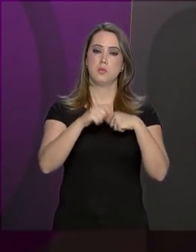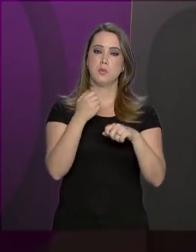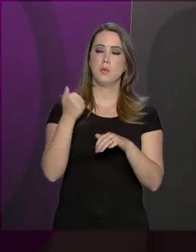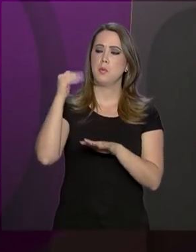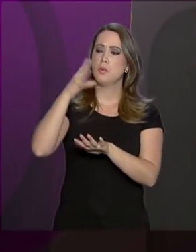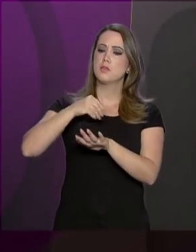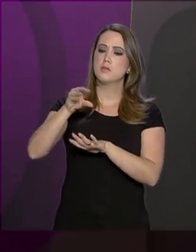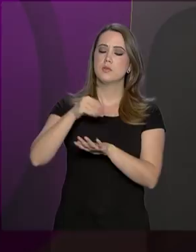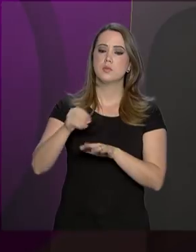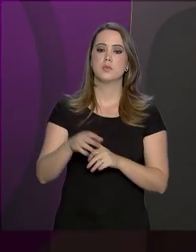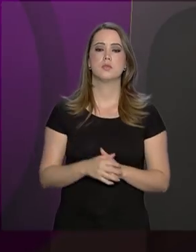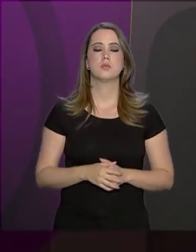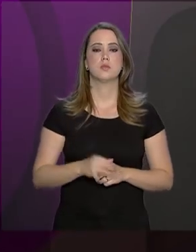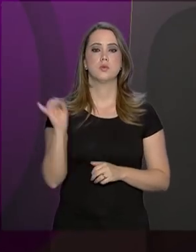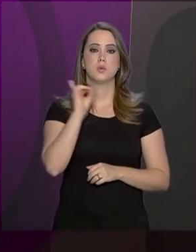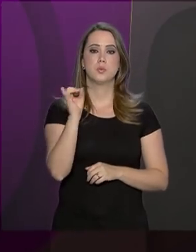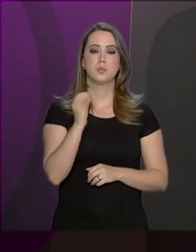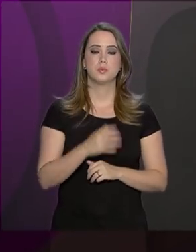mais informações